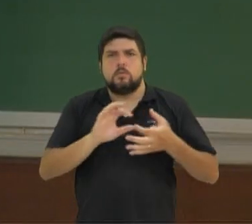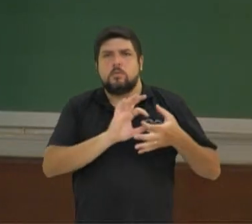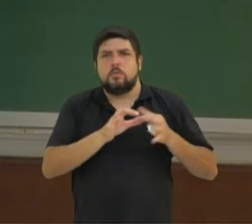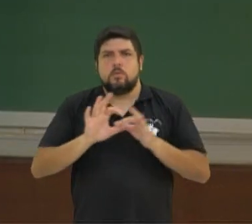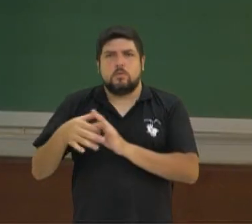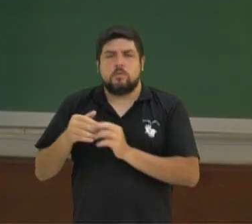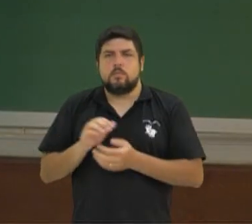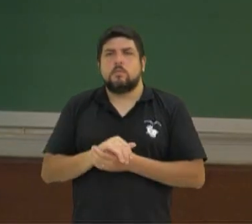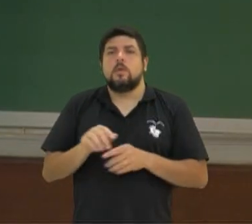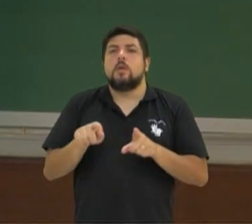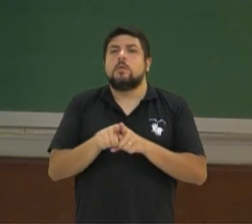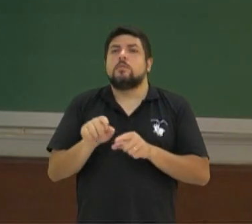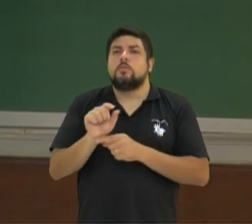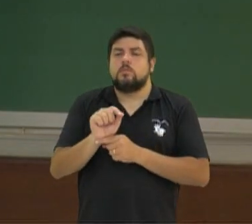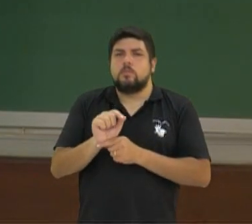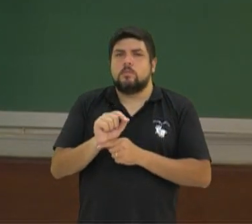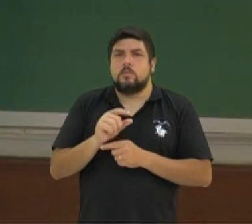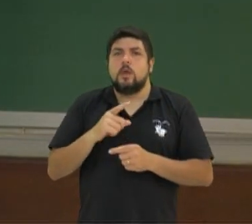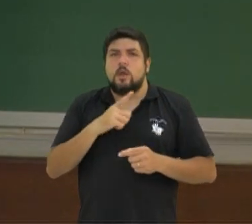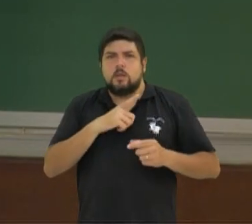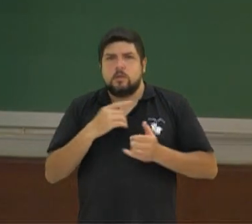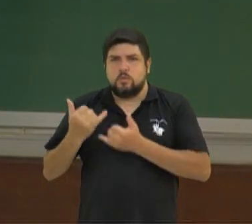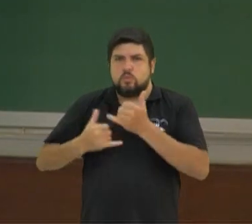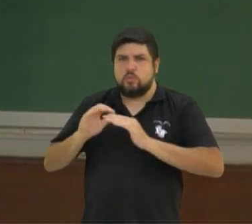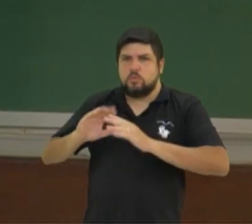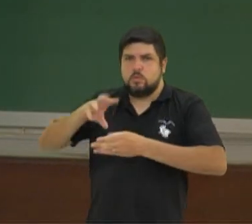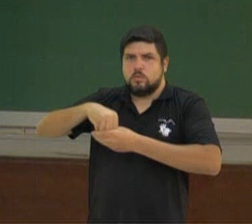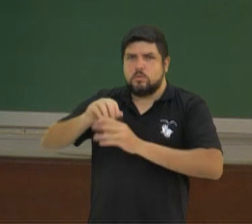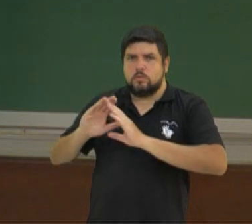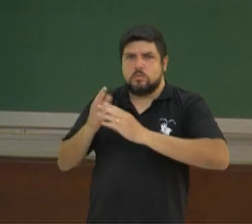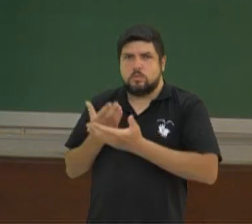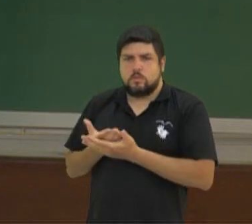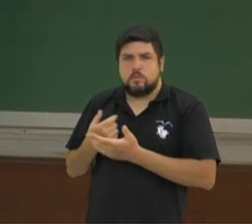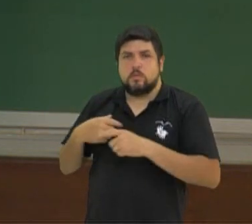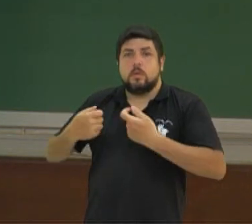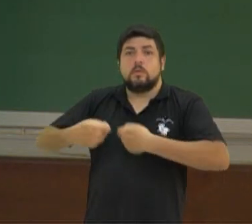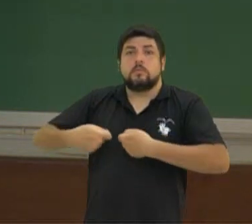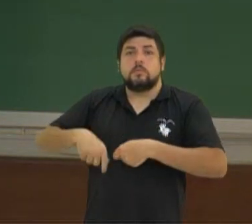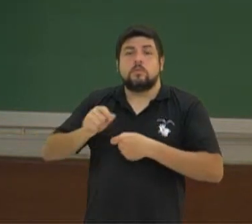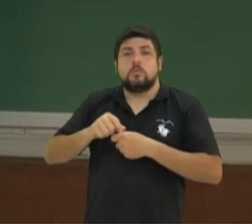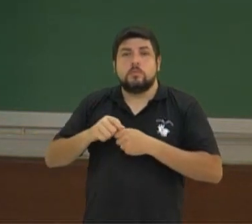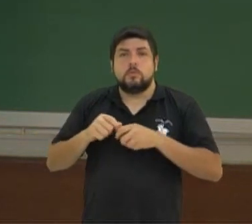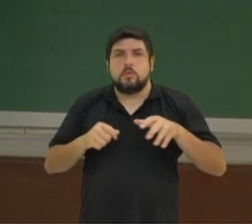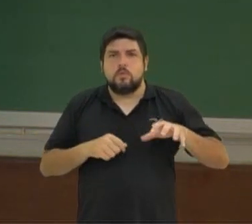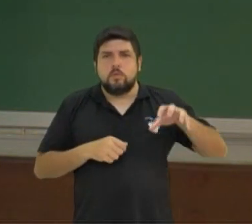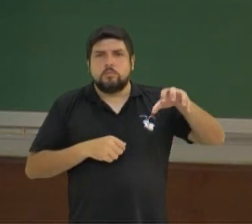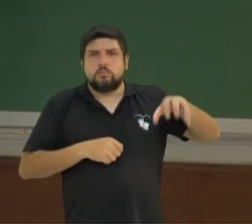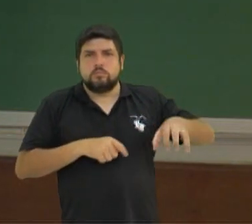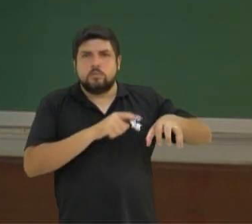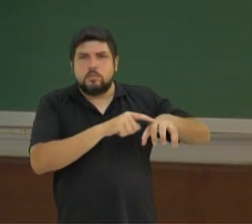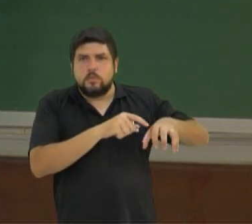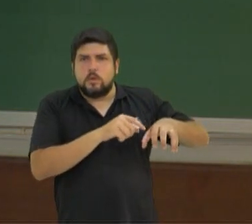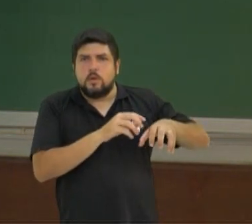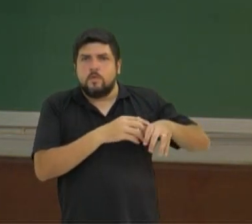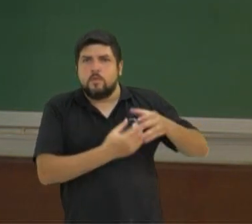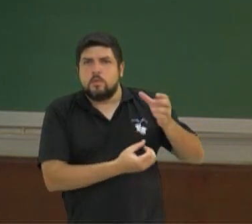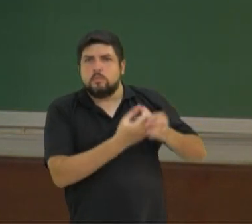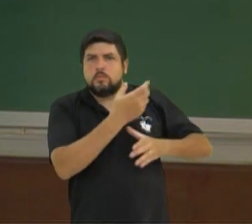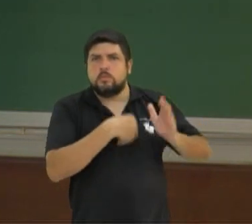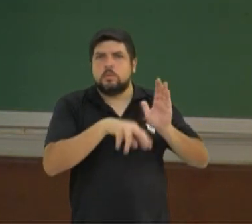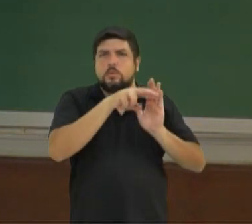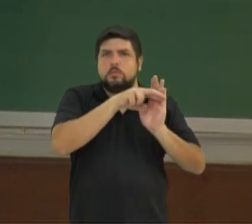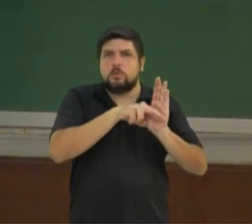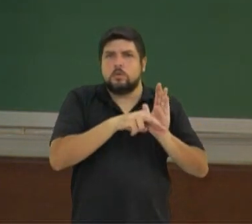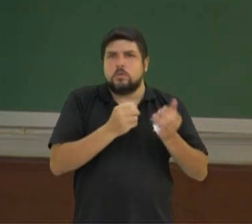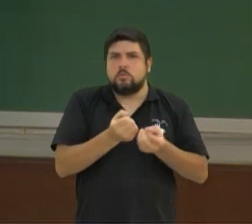é também presente nos jogos escolares, precisa o quê? Precisa que entidades a regulamentem, precisa que existam regras, né? Então, a